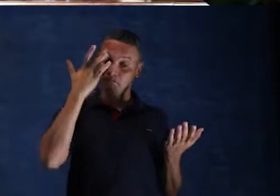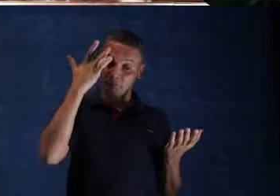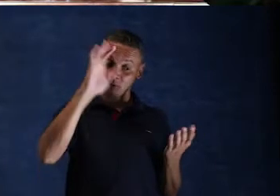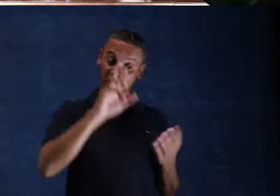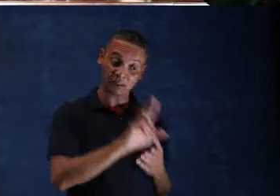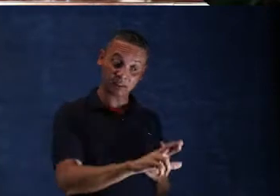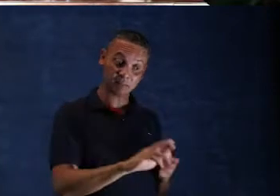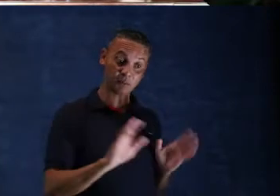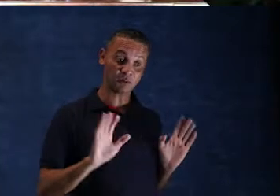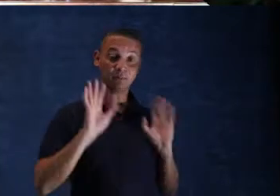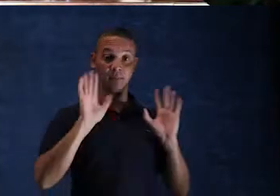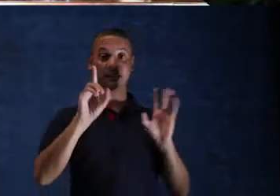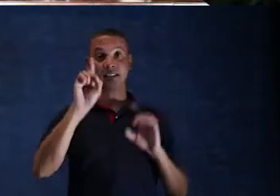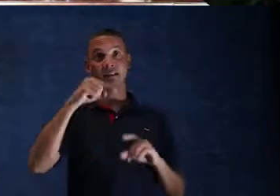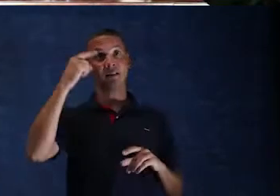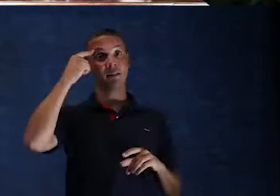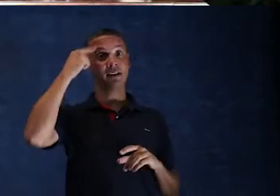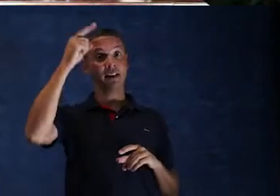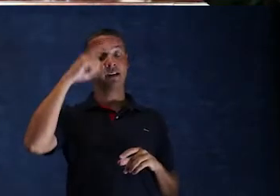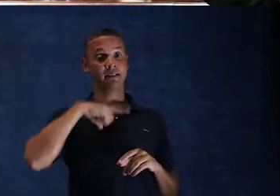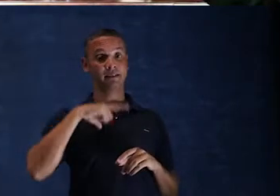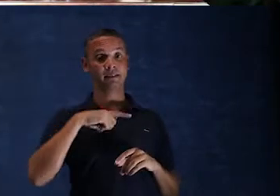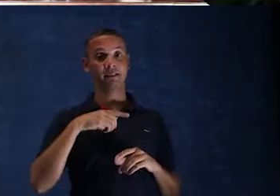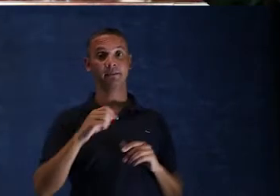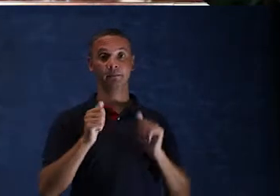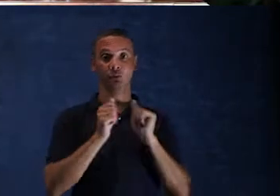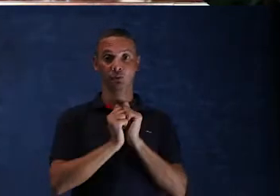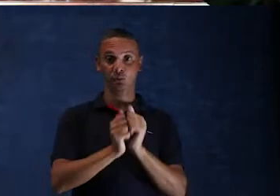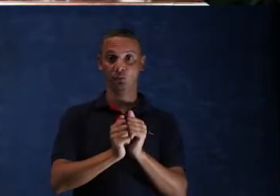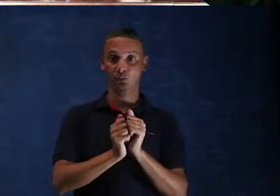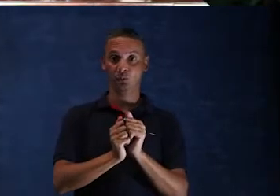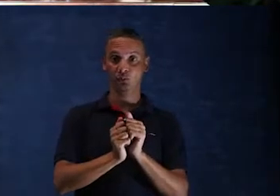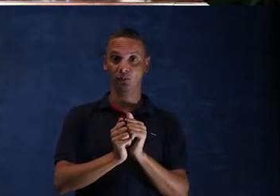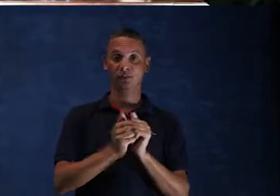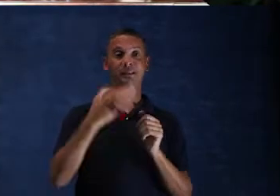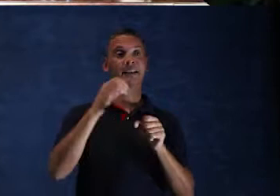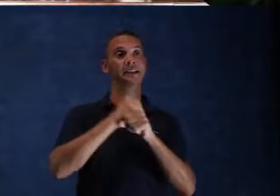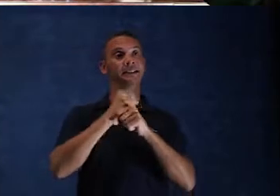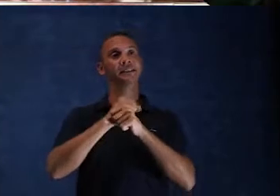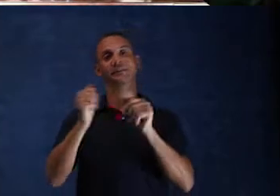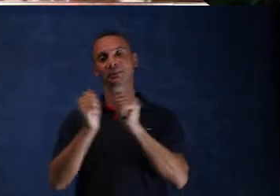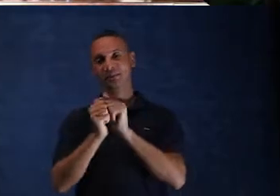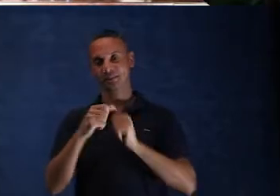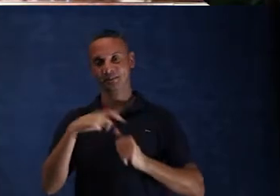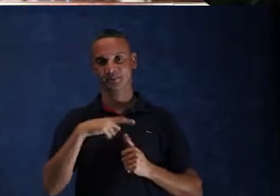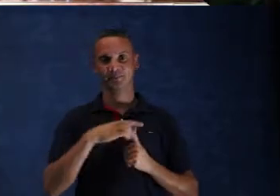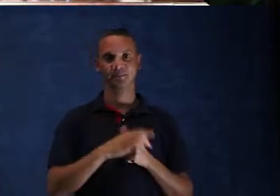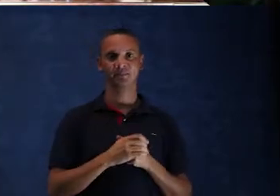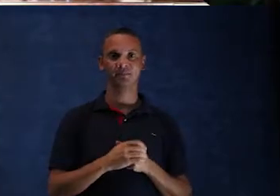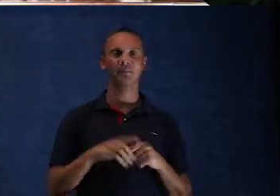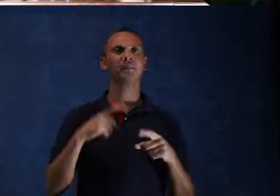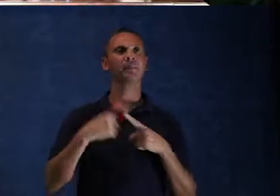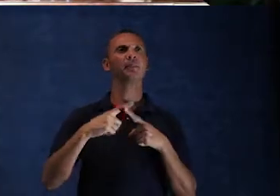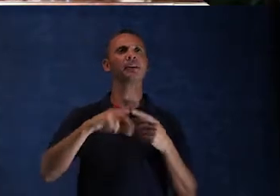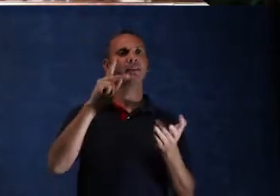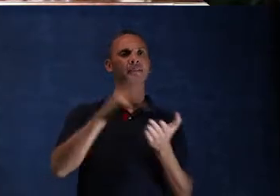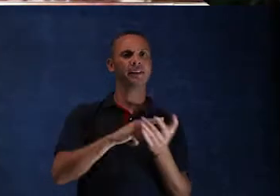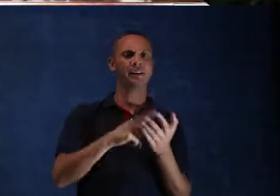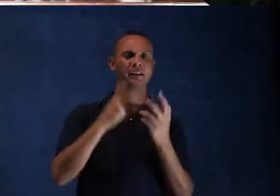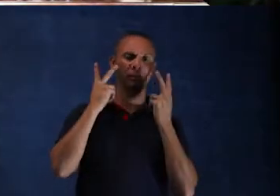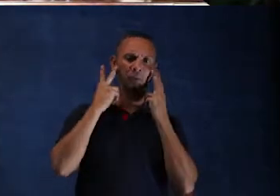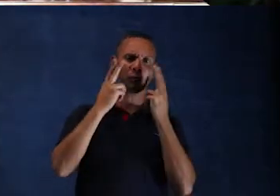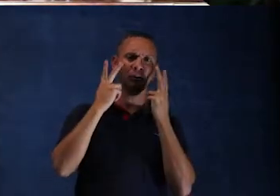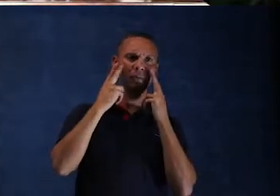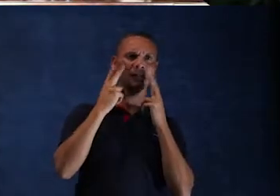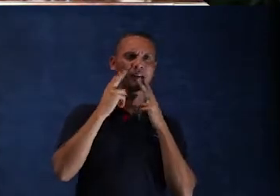que é uma tese que a gente tem que fazer junto, assim, nos próximos 10 anos. Né? Mas porque realmente é muito complexo,